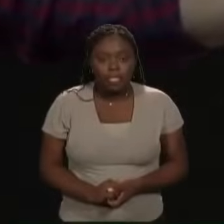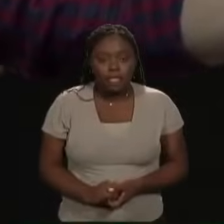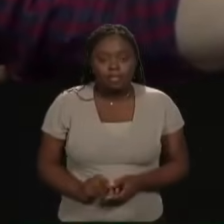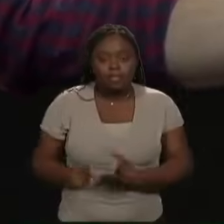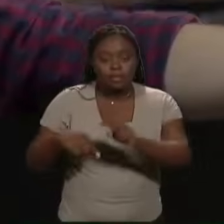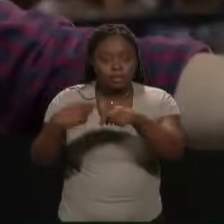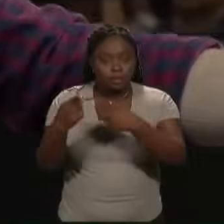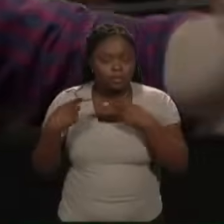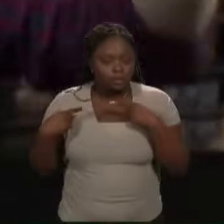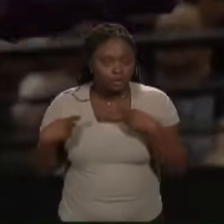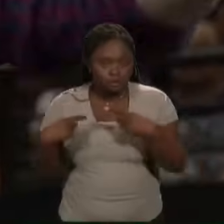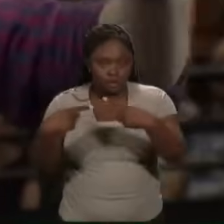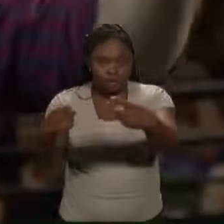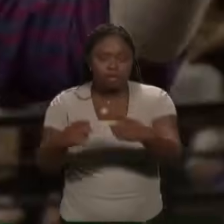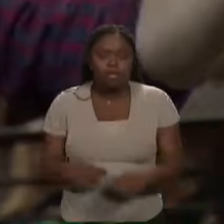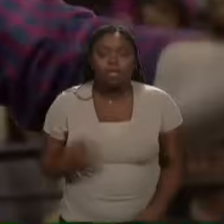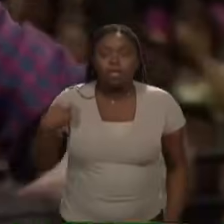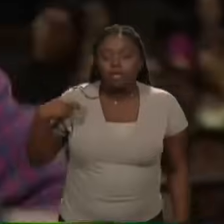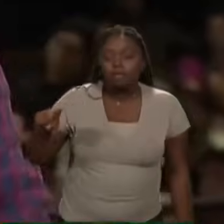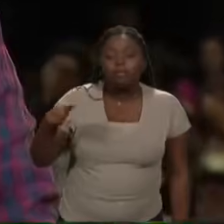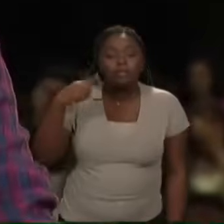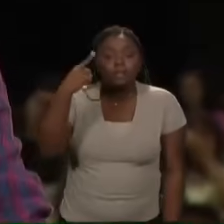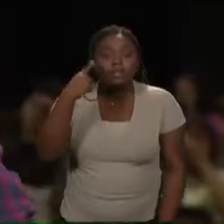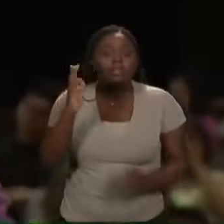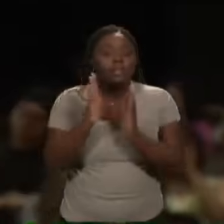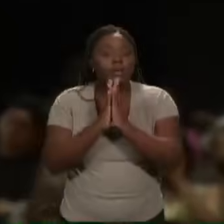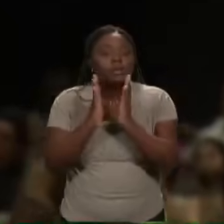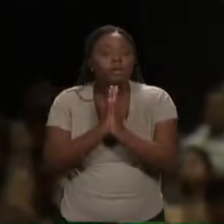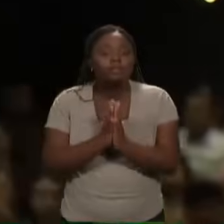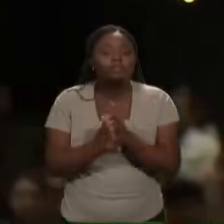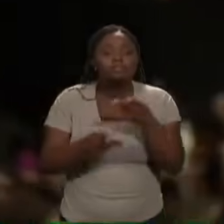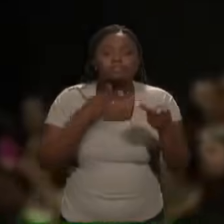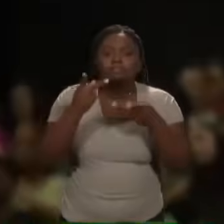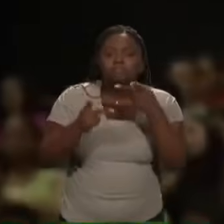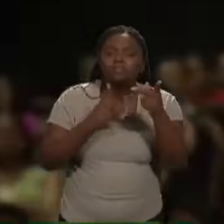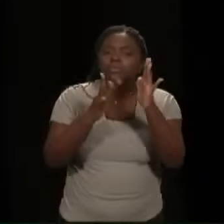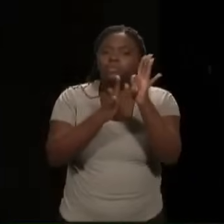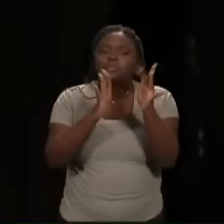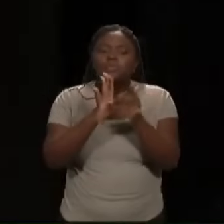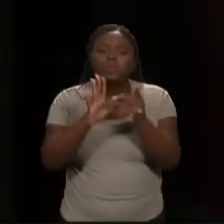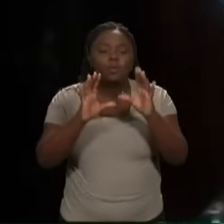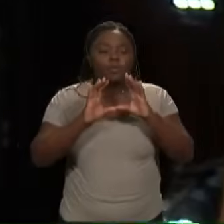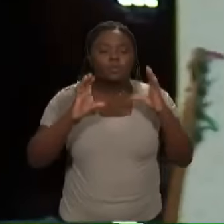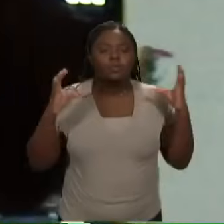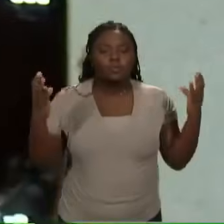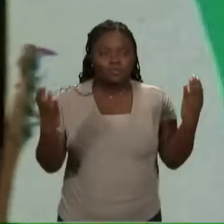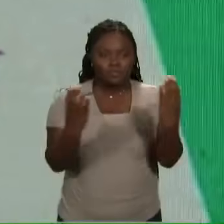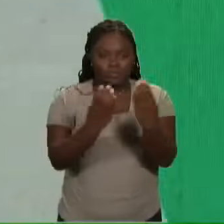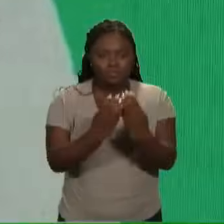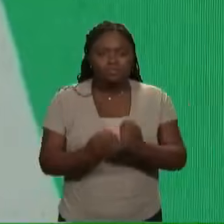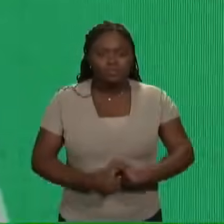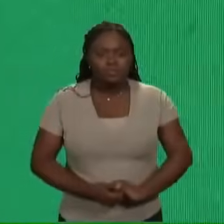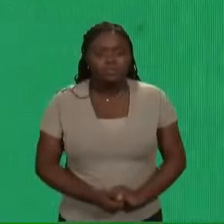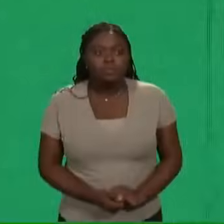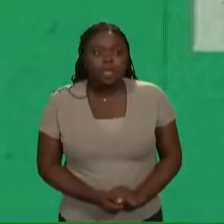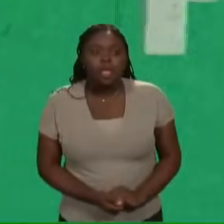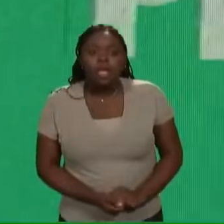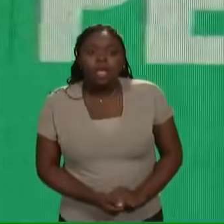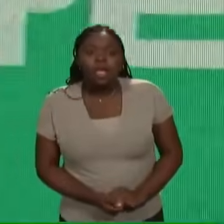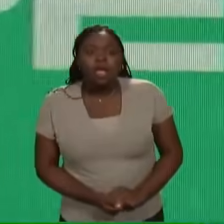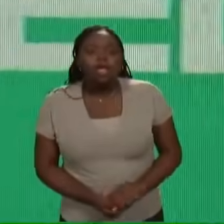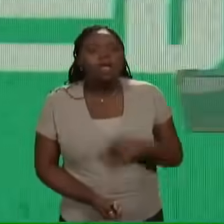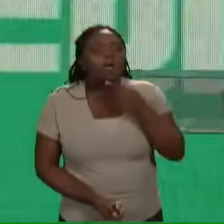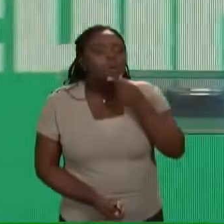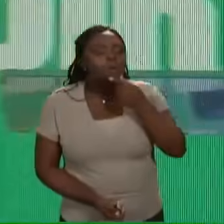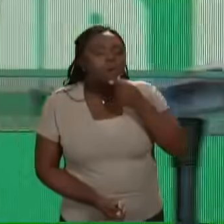nazista, né? Ela estava na Alemanha pregando, falando de Jesus numa conferência. Aí de repente um homem levanta